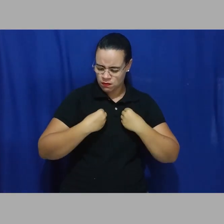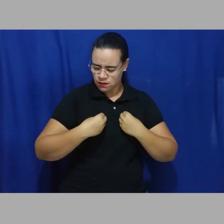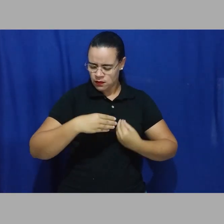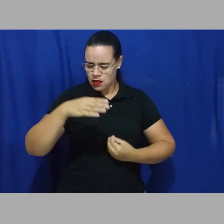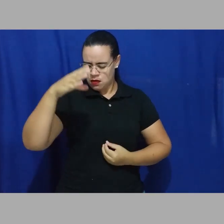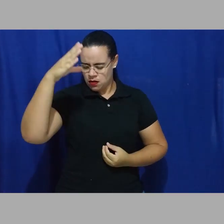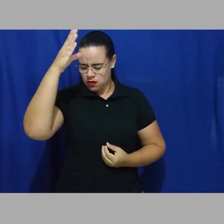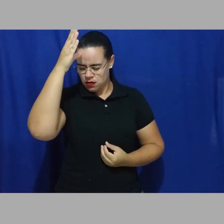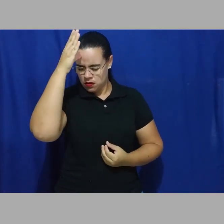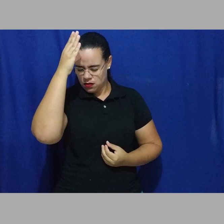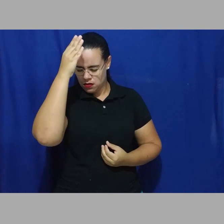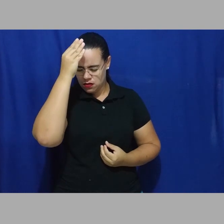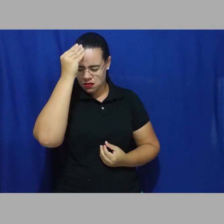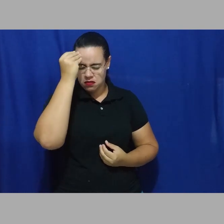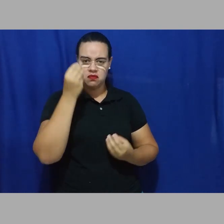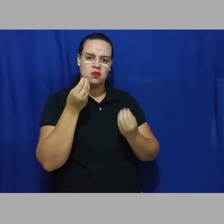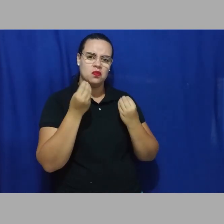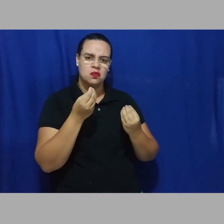está, big guys don't cry.